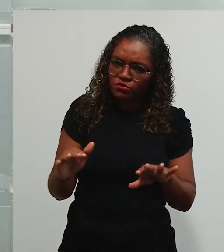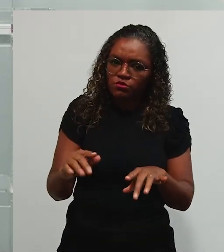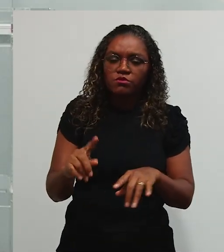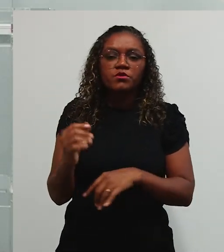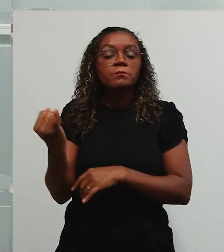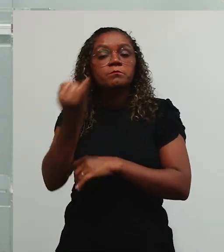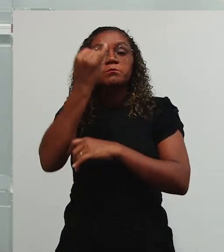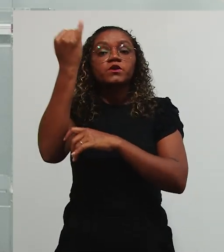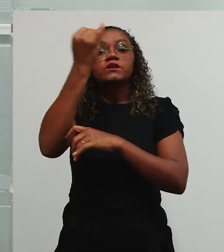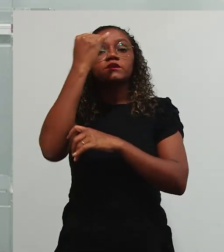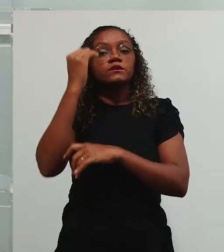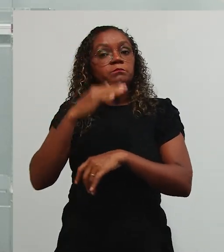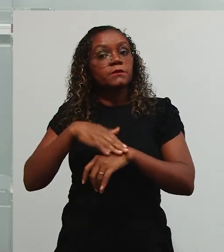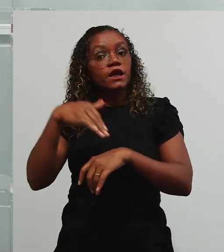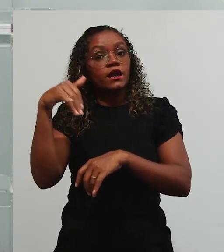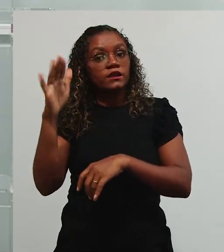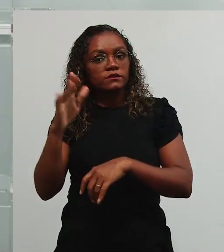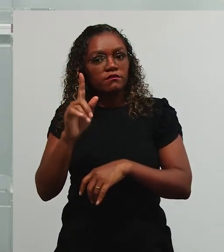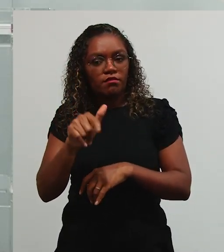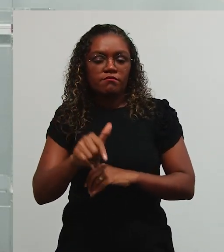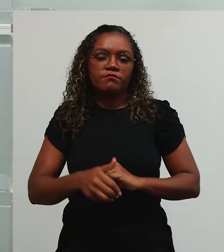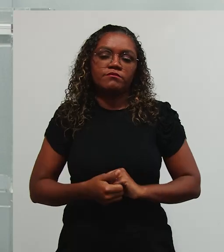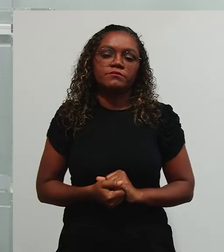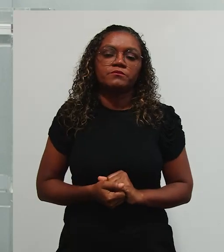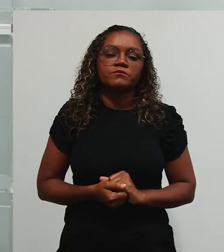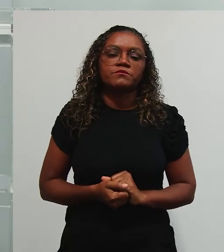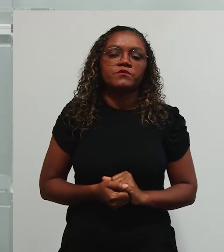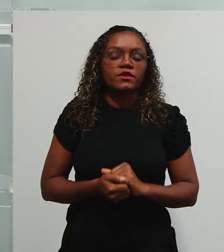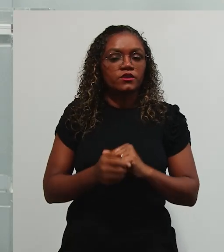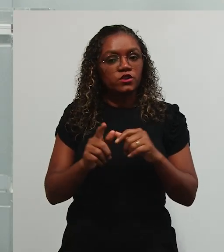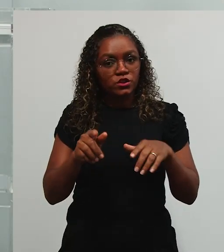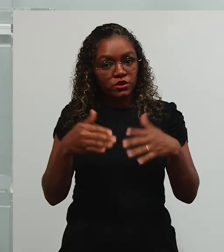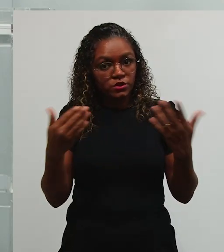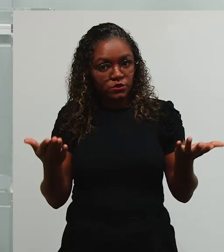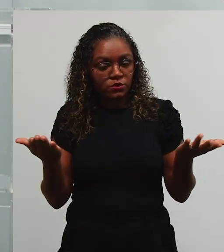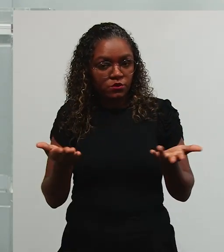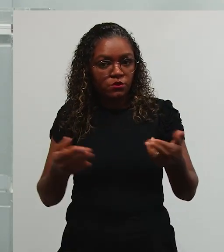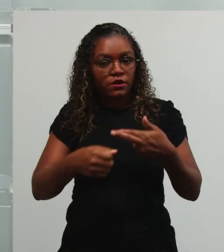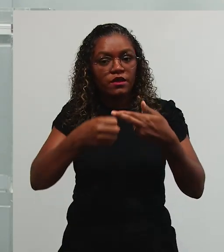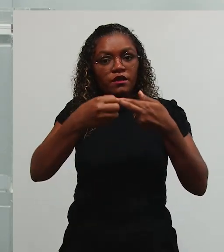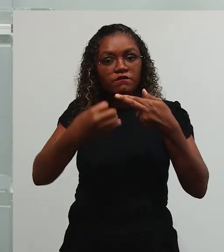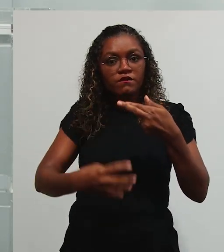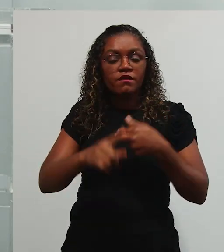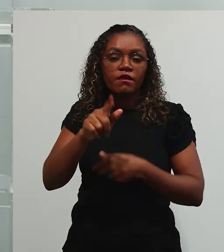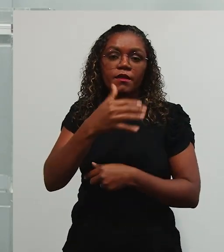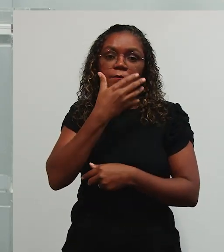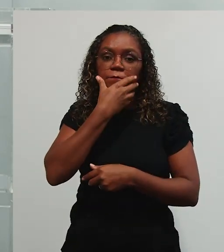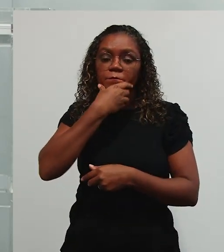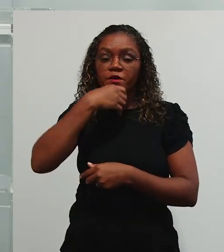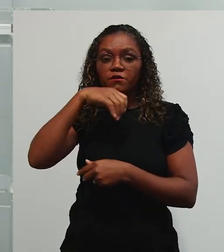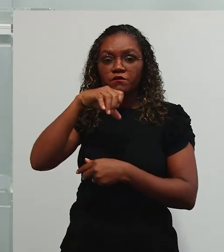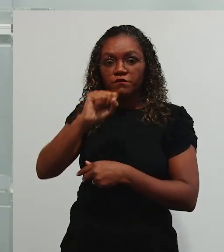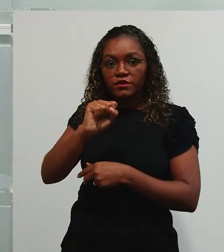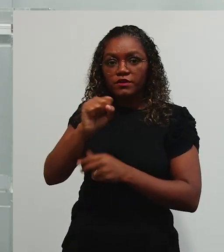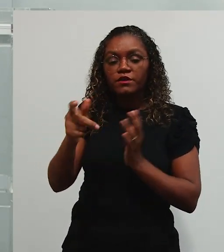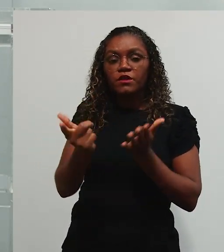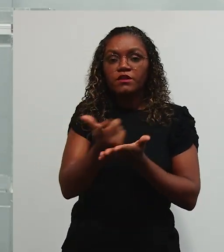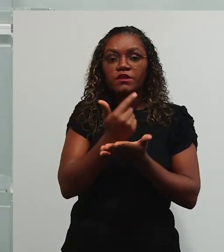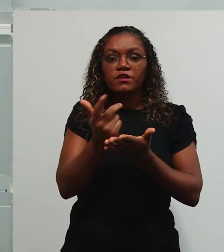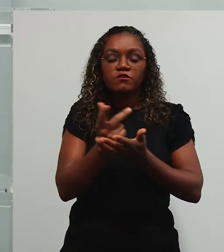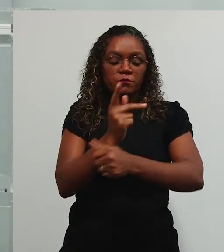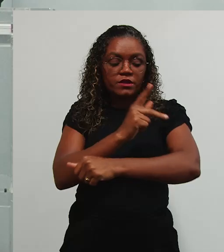os de maiores importância. No nosso caso, a nossa referência maior é o Paulo Freire com Pedagogia da